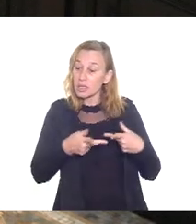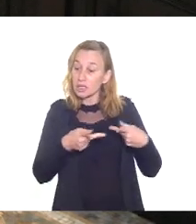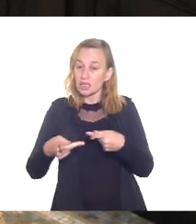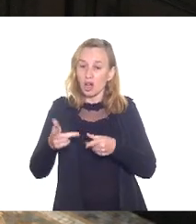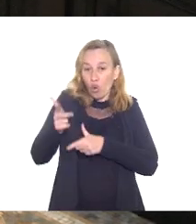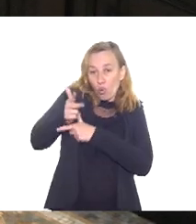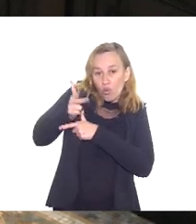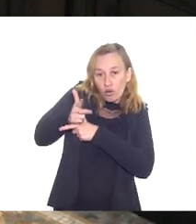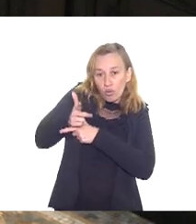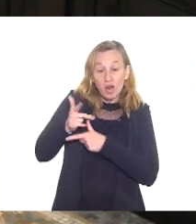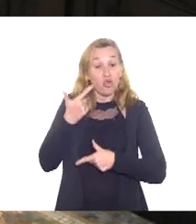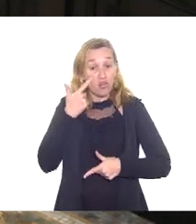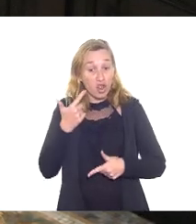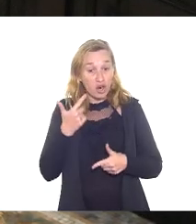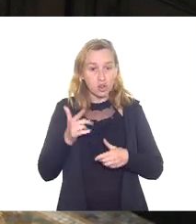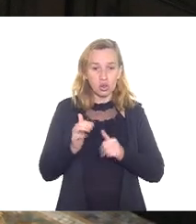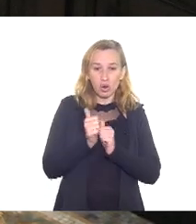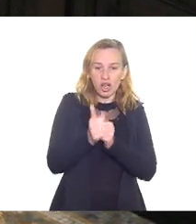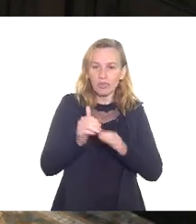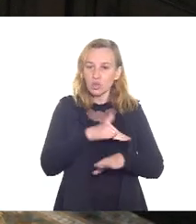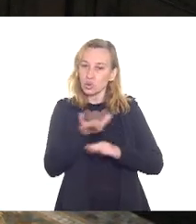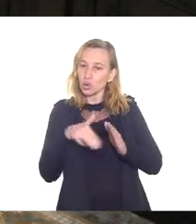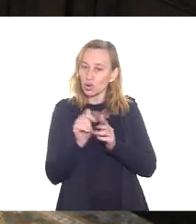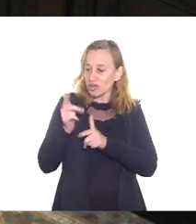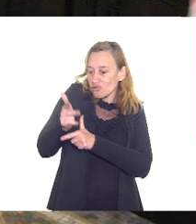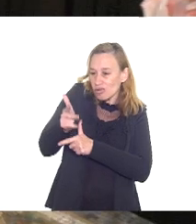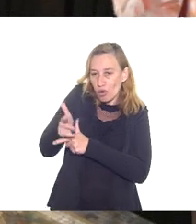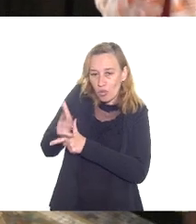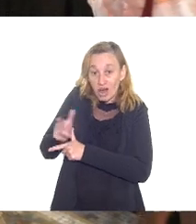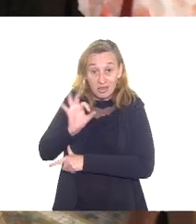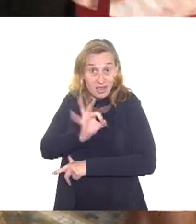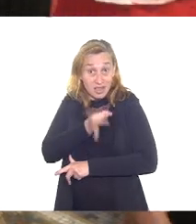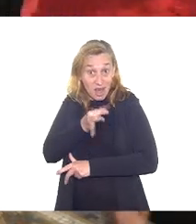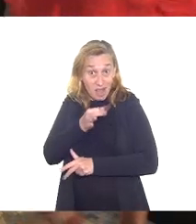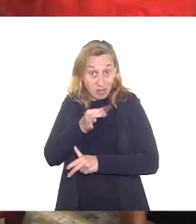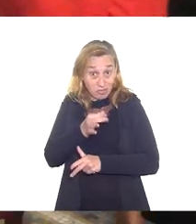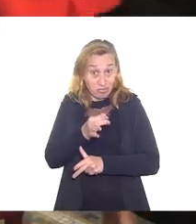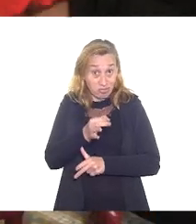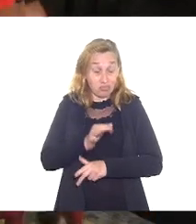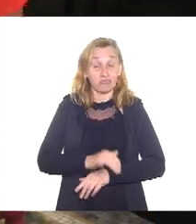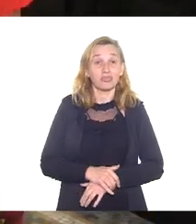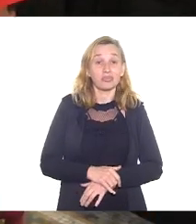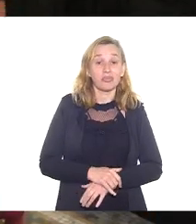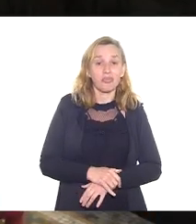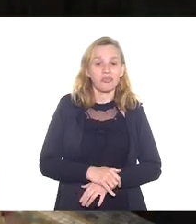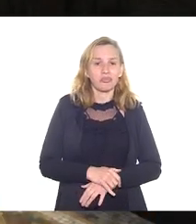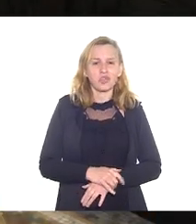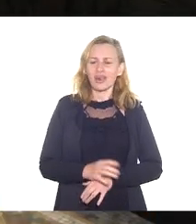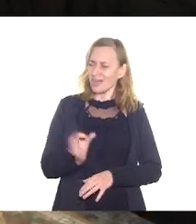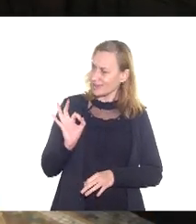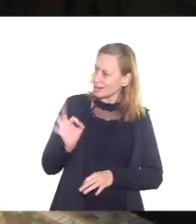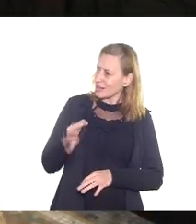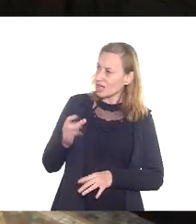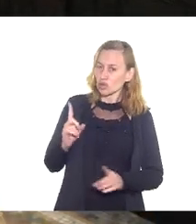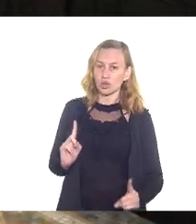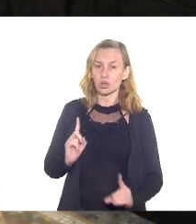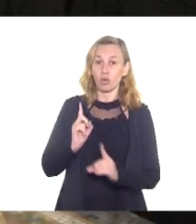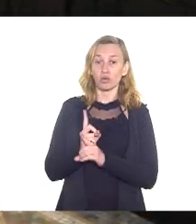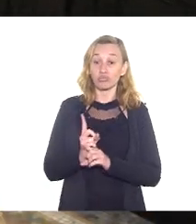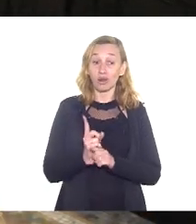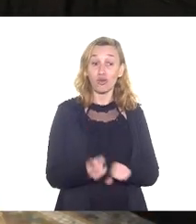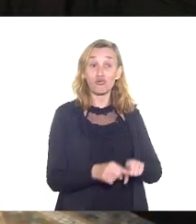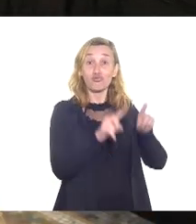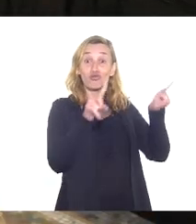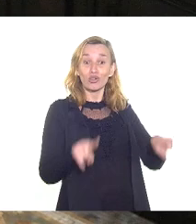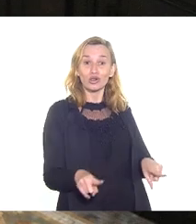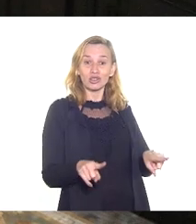filmagem, visto que eu encaminho todas as filmagens na íntegra, sempre para os órgãos competentes quando tem denúncia. E é óbvio que nós encontramos funcionários